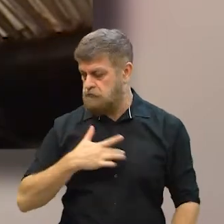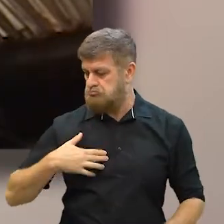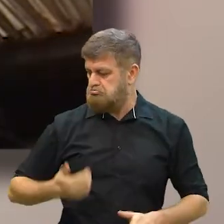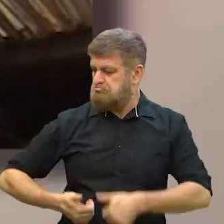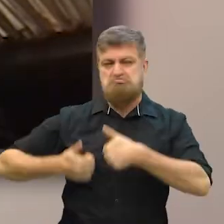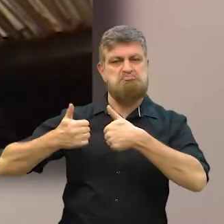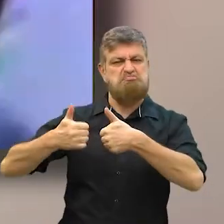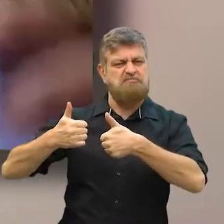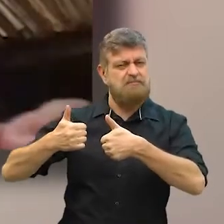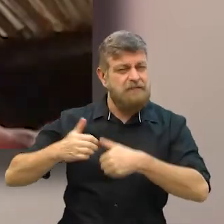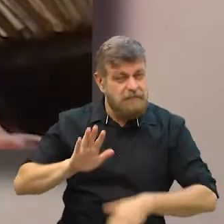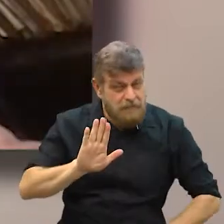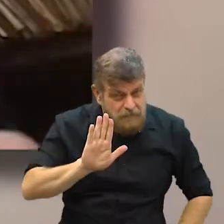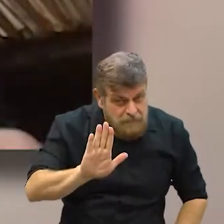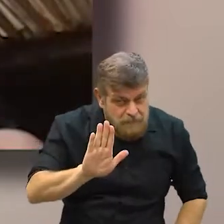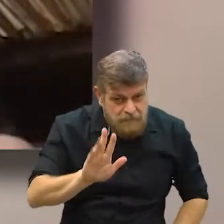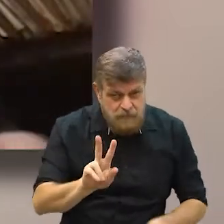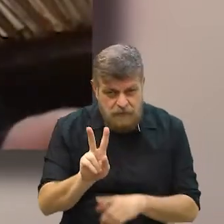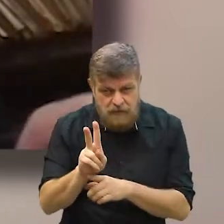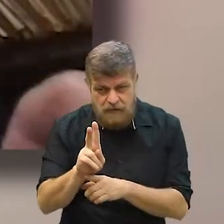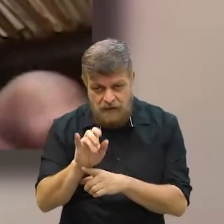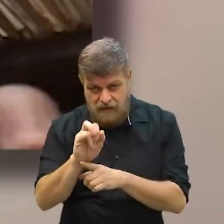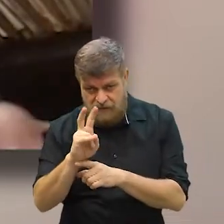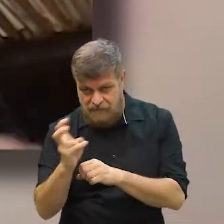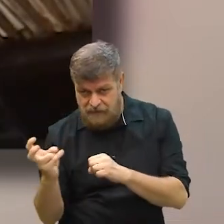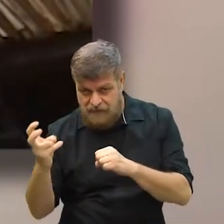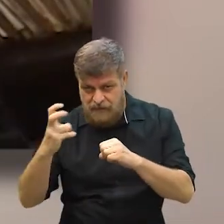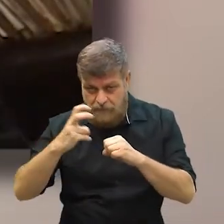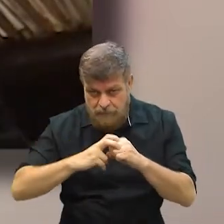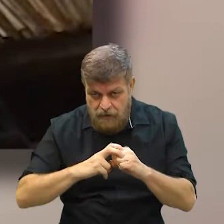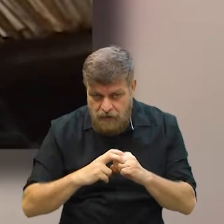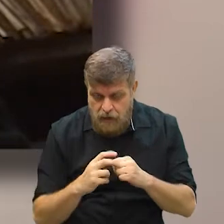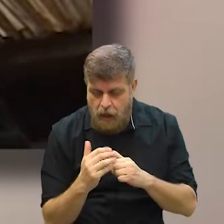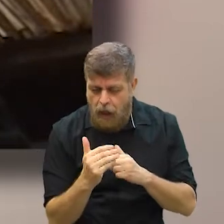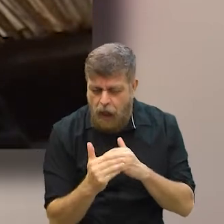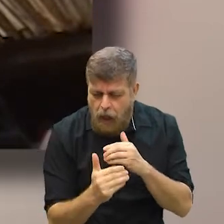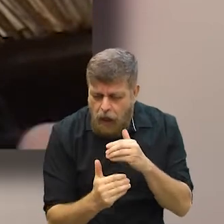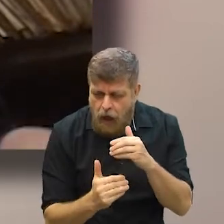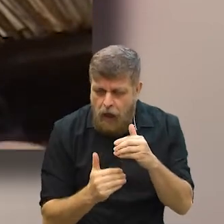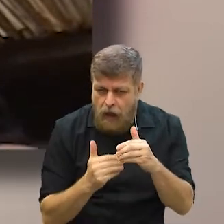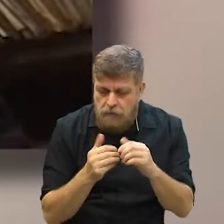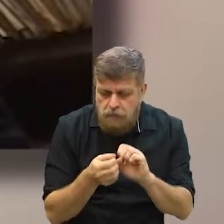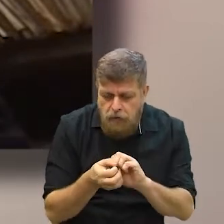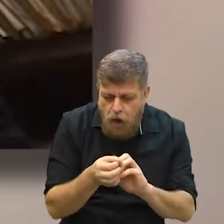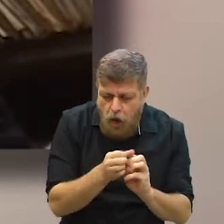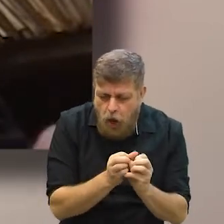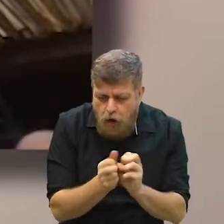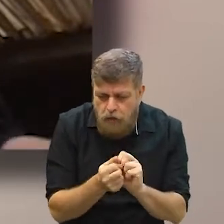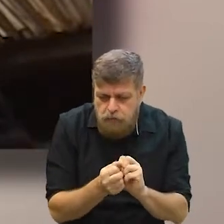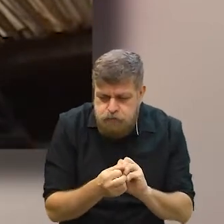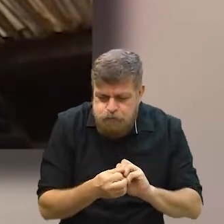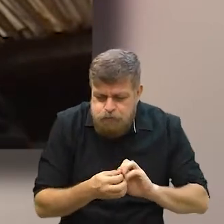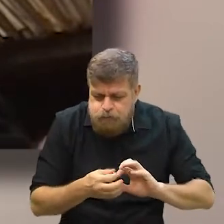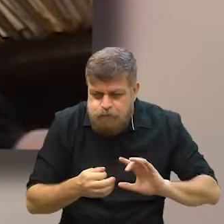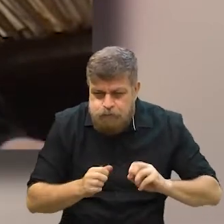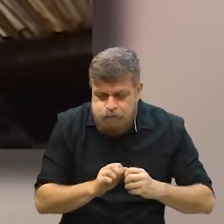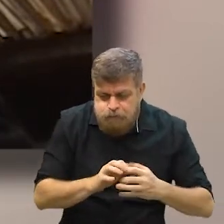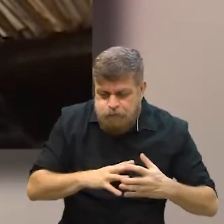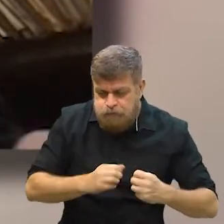curei. Mas o HIV ele vai lentamente se multiplicando